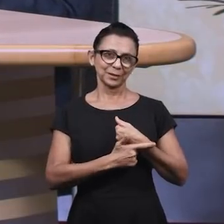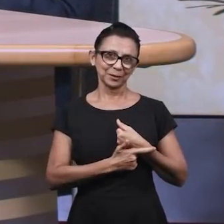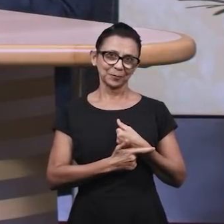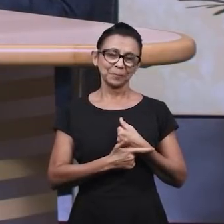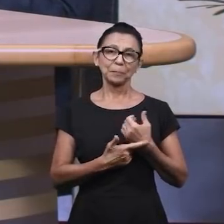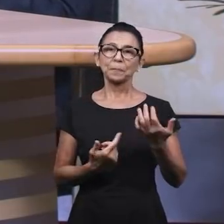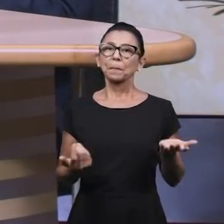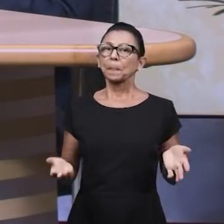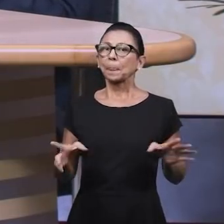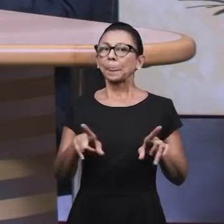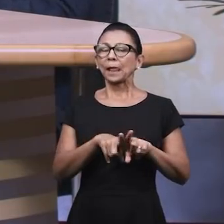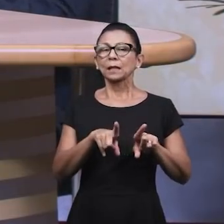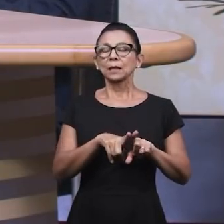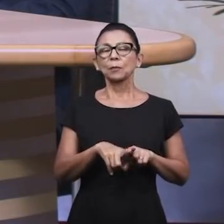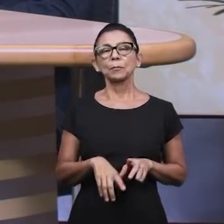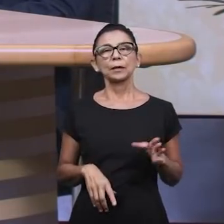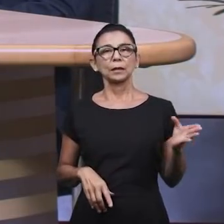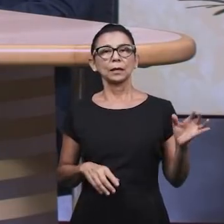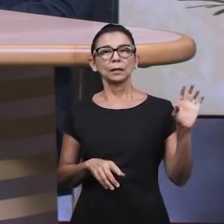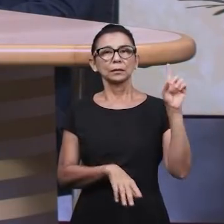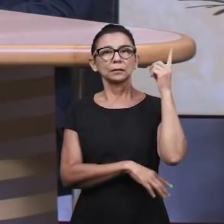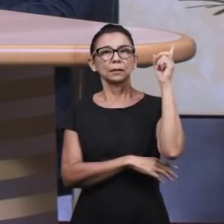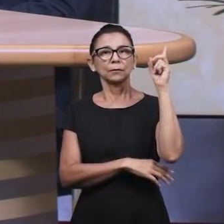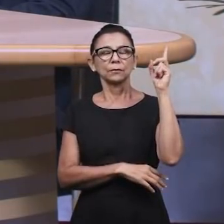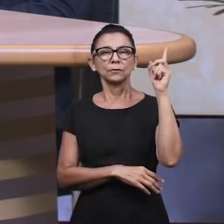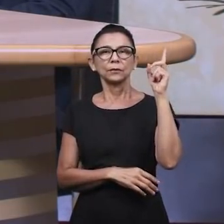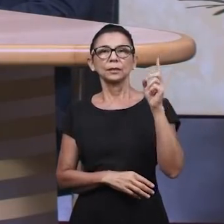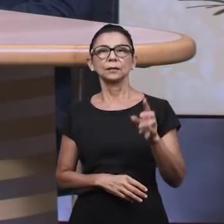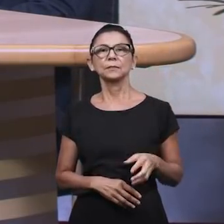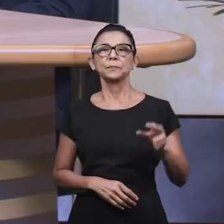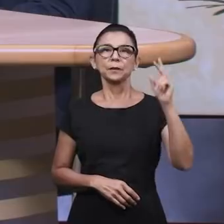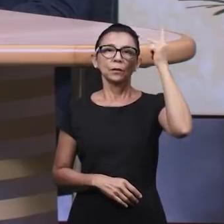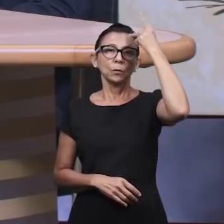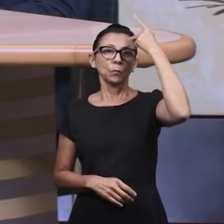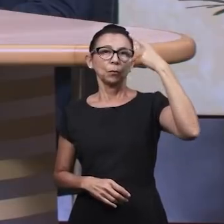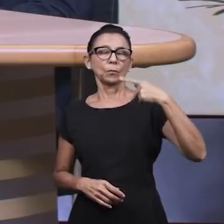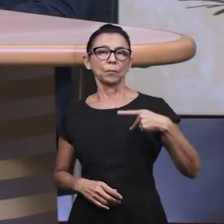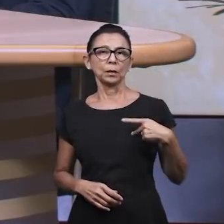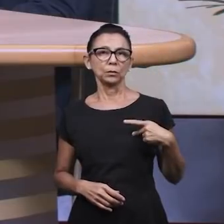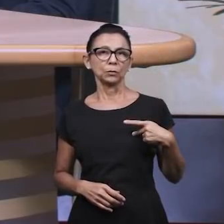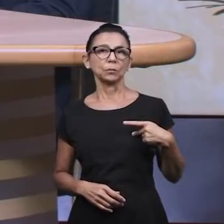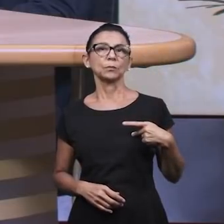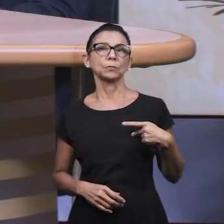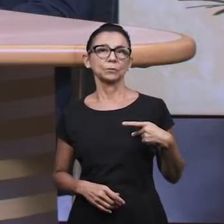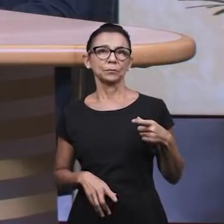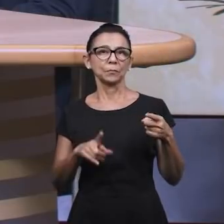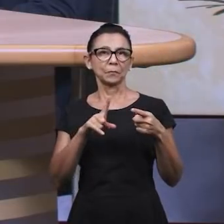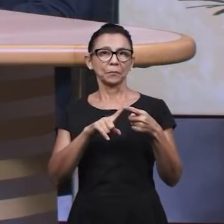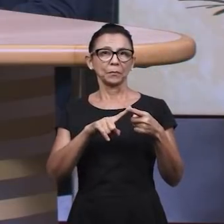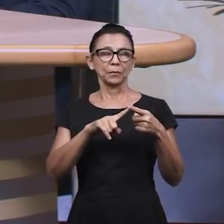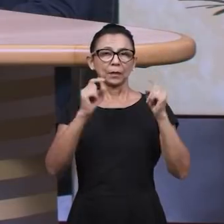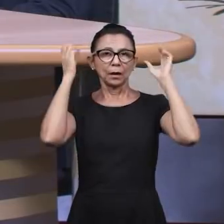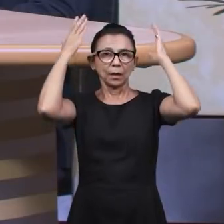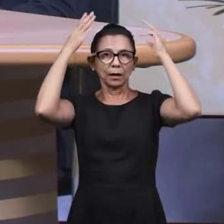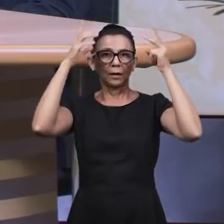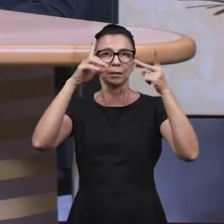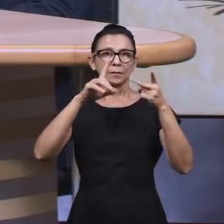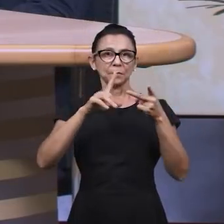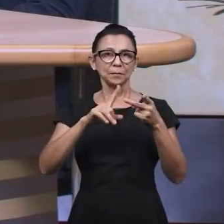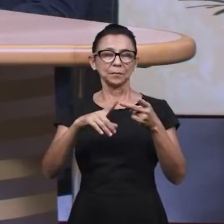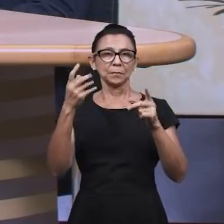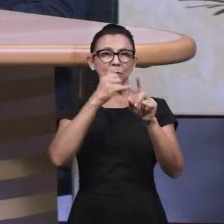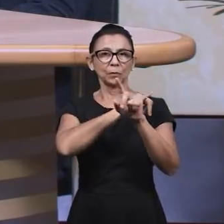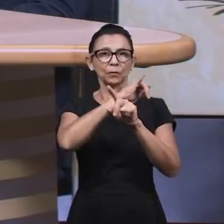intercessor ali. Também Davi como homem. Então, você vai ver Davi como rei, como profeta, como sacerdote, como homem.